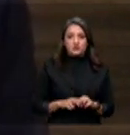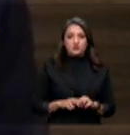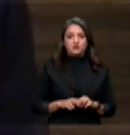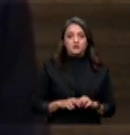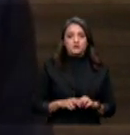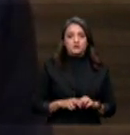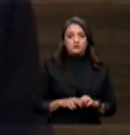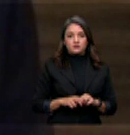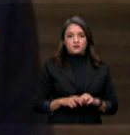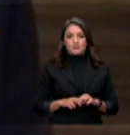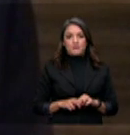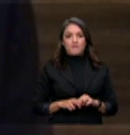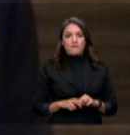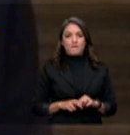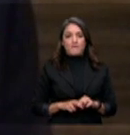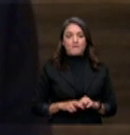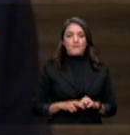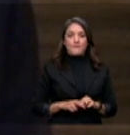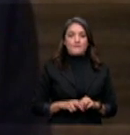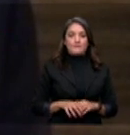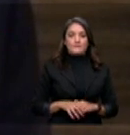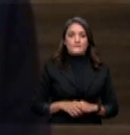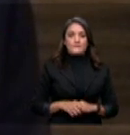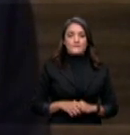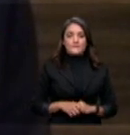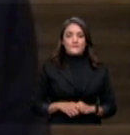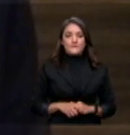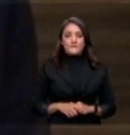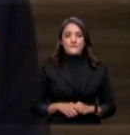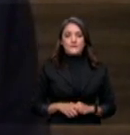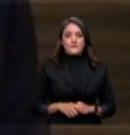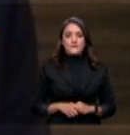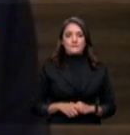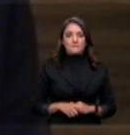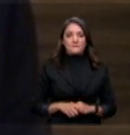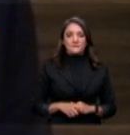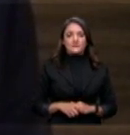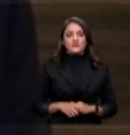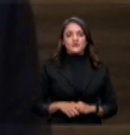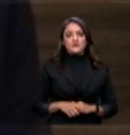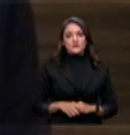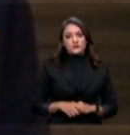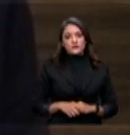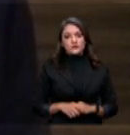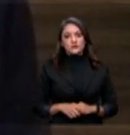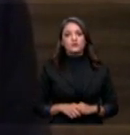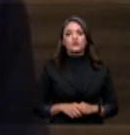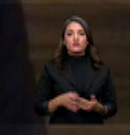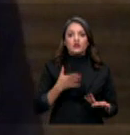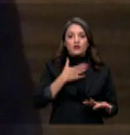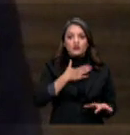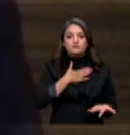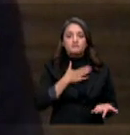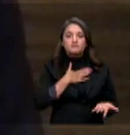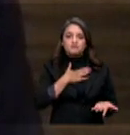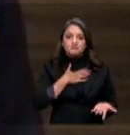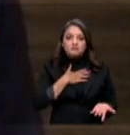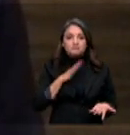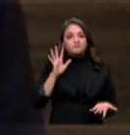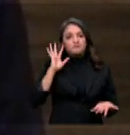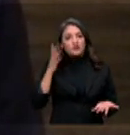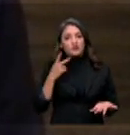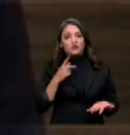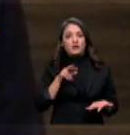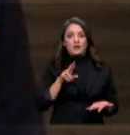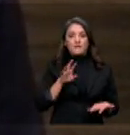eu estou, na verdade, a minha posição quanto às preliminares não coincide